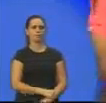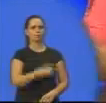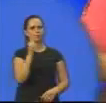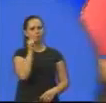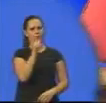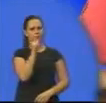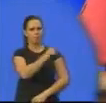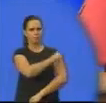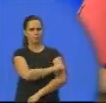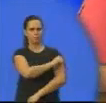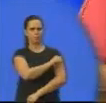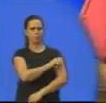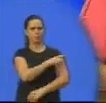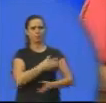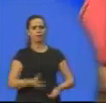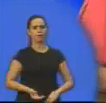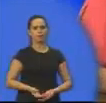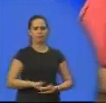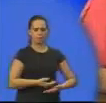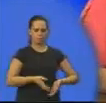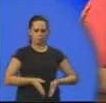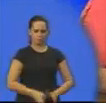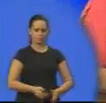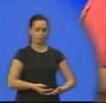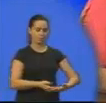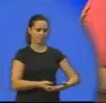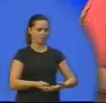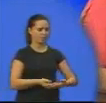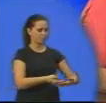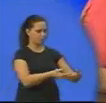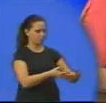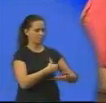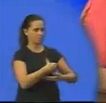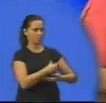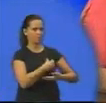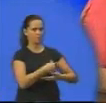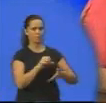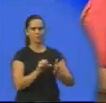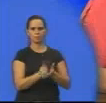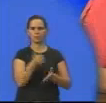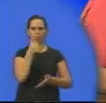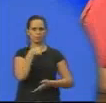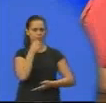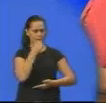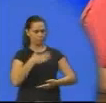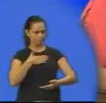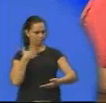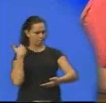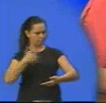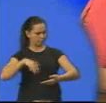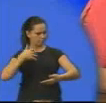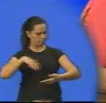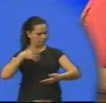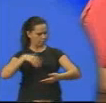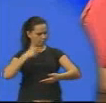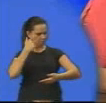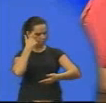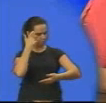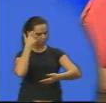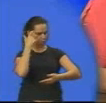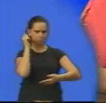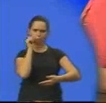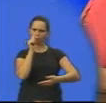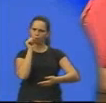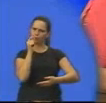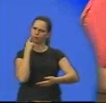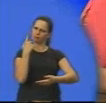enfermeira do hospital levou Pedro para ser amamentado pela primeira vez, sua mãe levou um grande susto. Ela pensou que a enfermeira havia